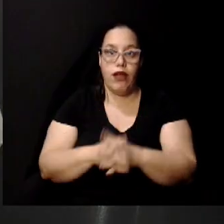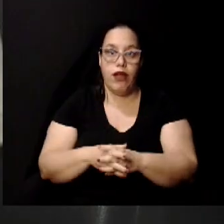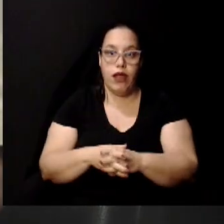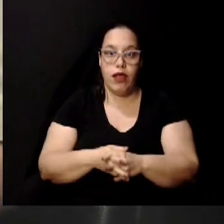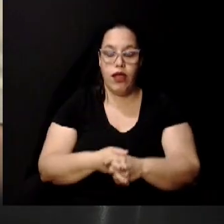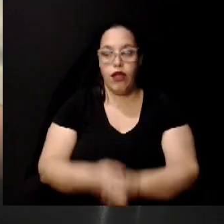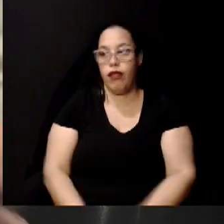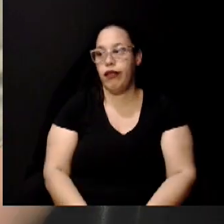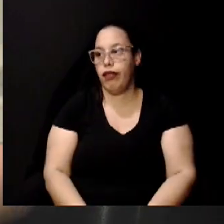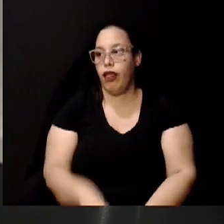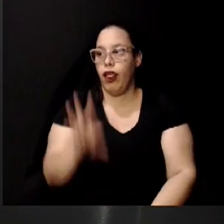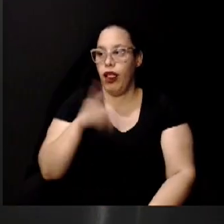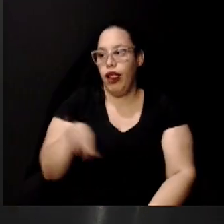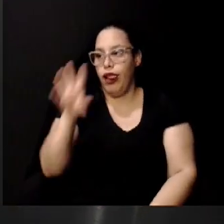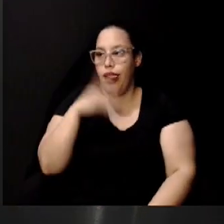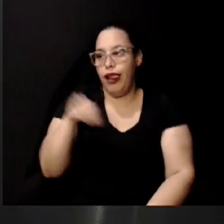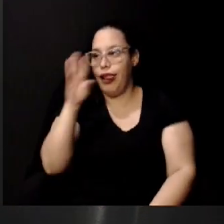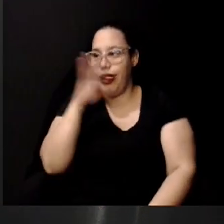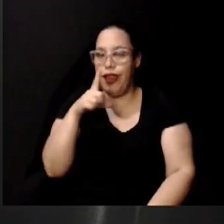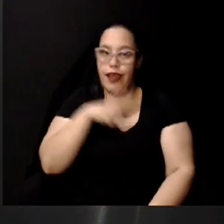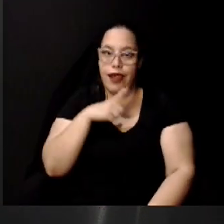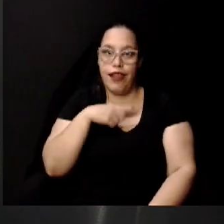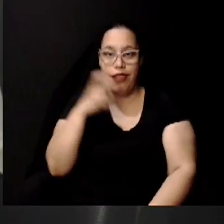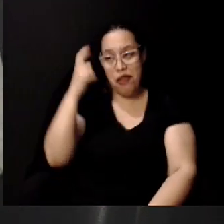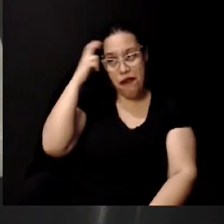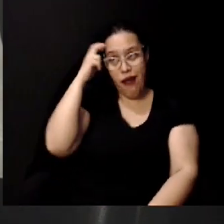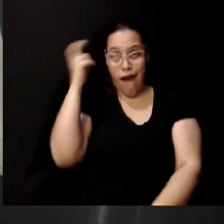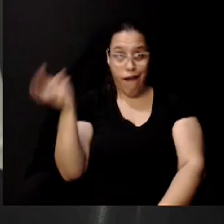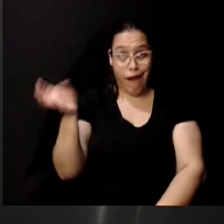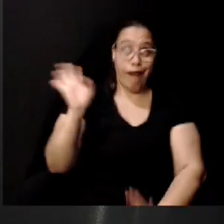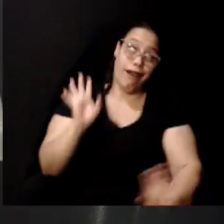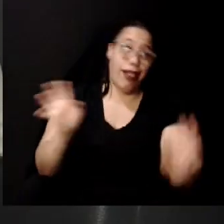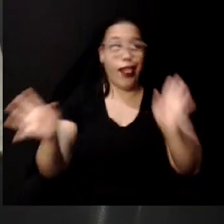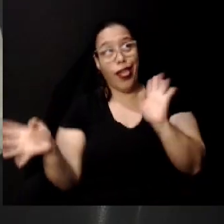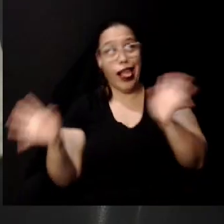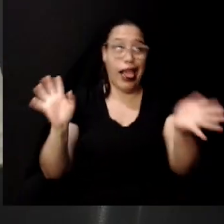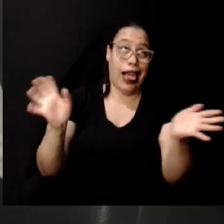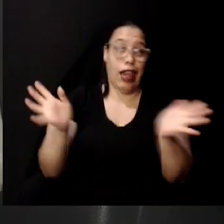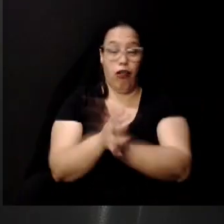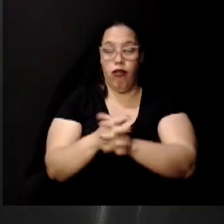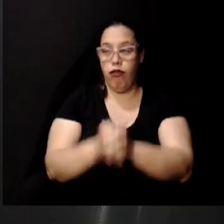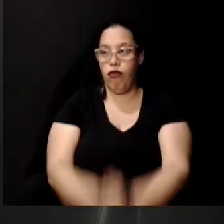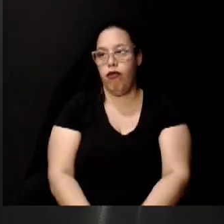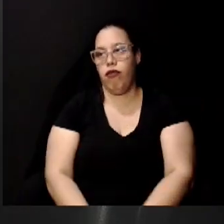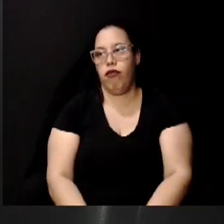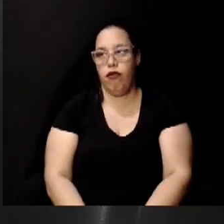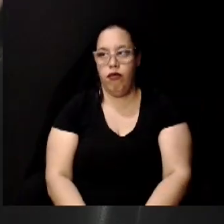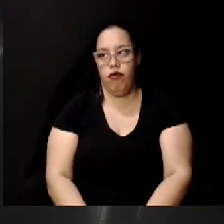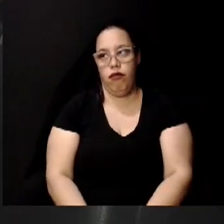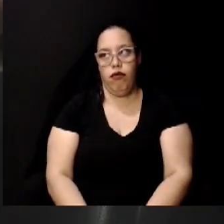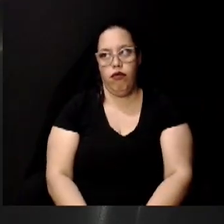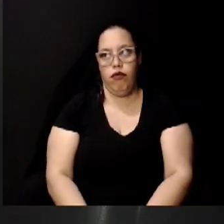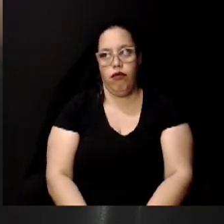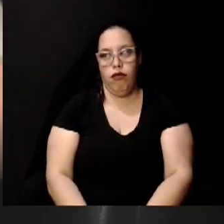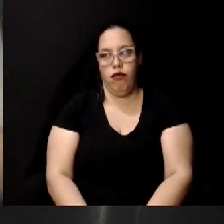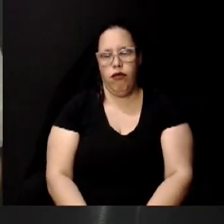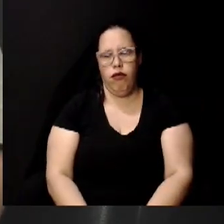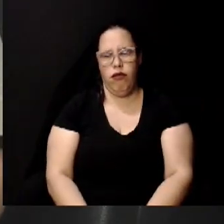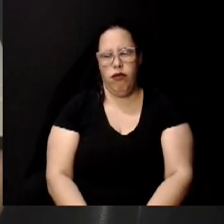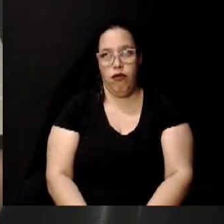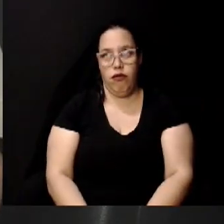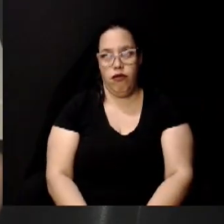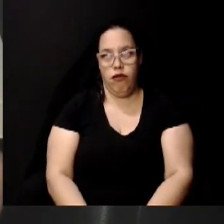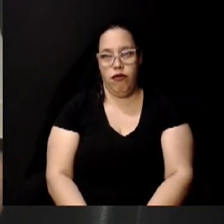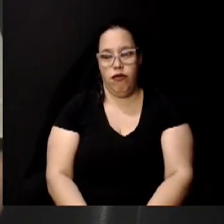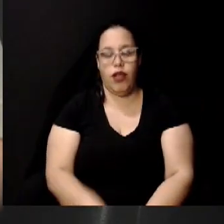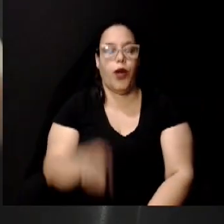de que tem a expertise, não sei o que. Grande parte sei lá, a gente vê a experiência do que